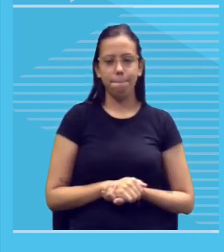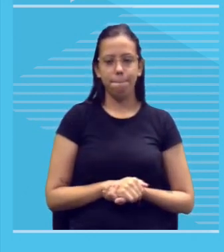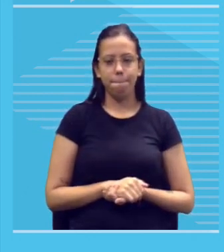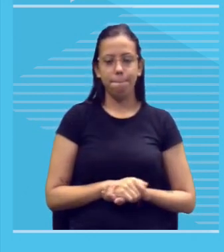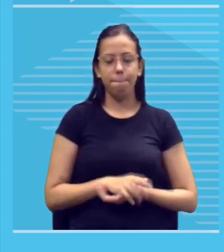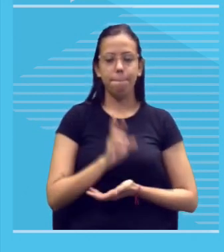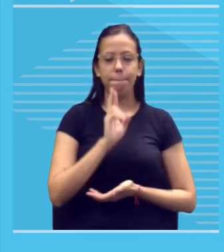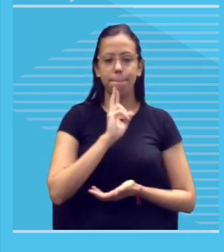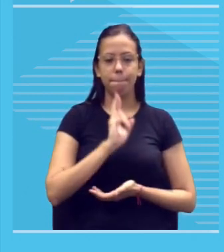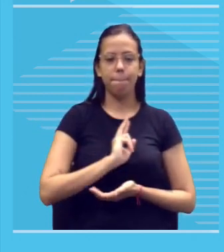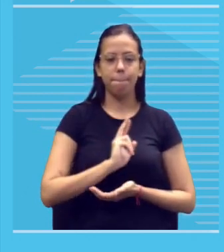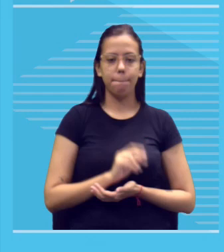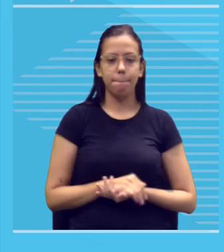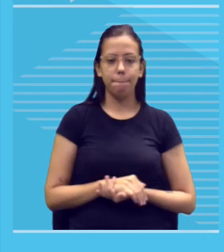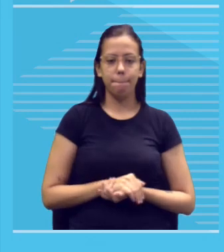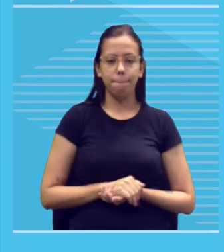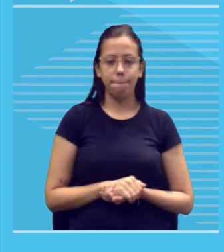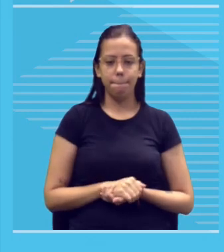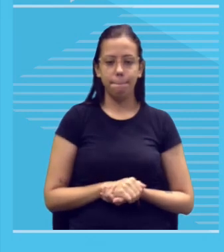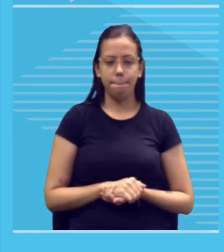Diz aí para mim